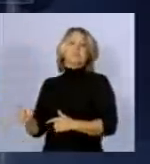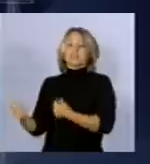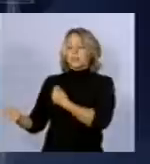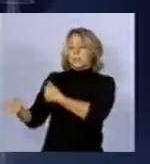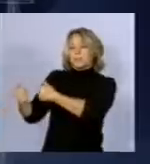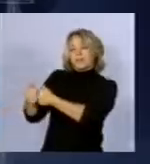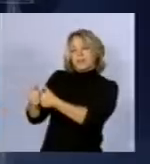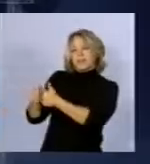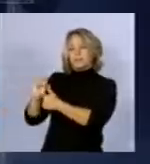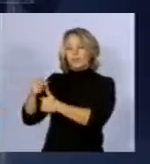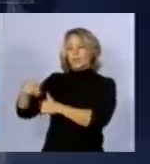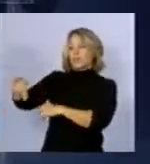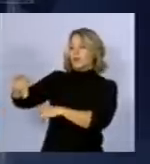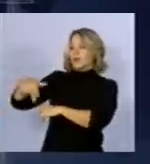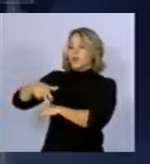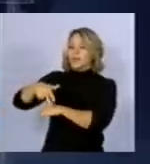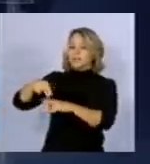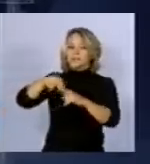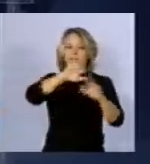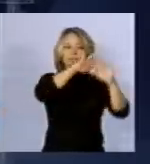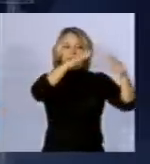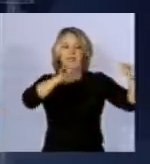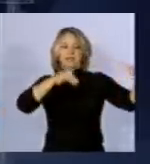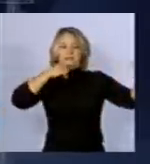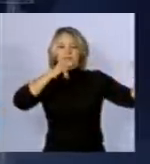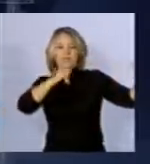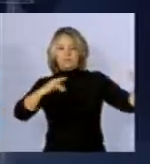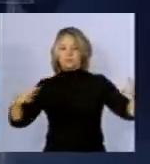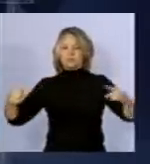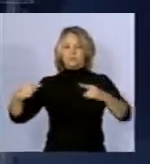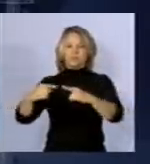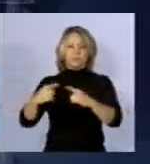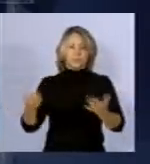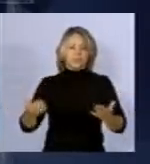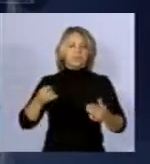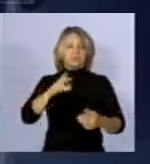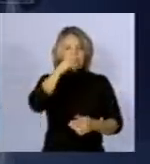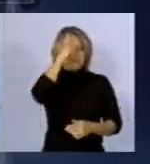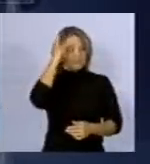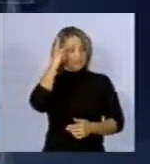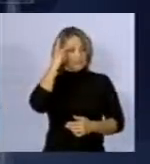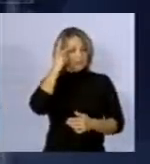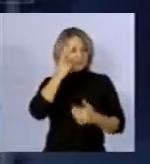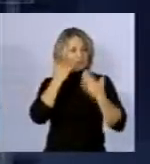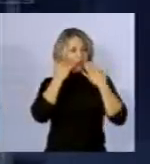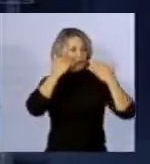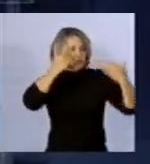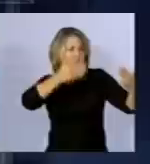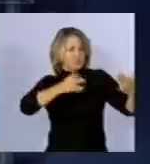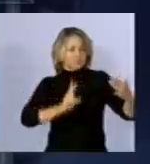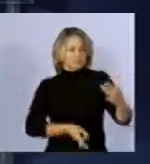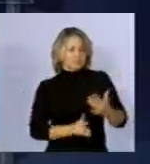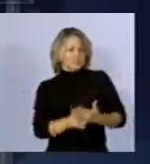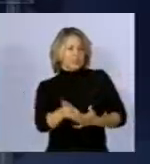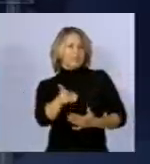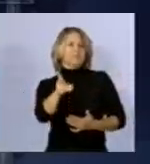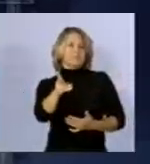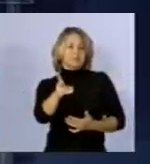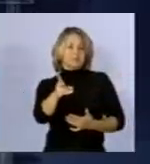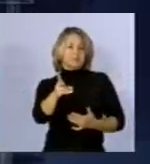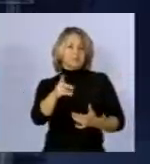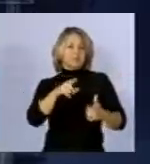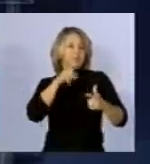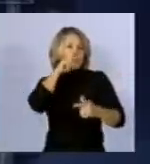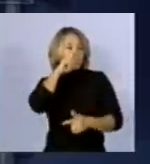próximo Ou passa por esses campos magnéticos Ora se a pessoa que está em exposição permanente a esse risco